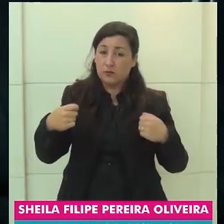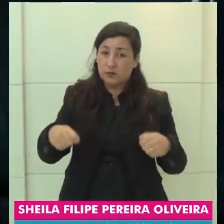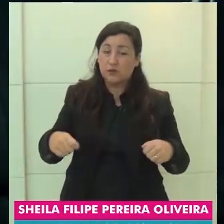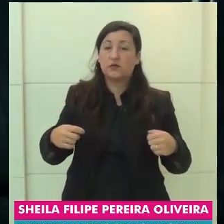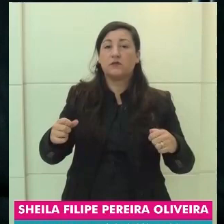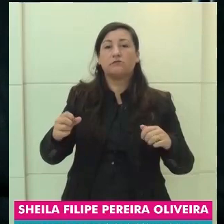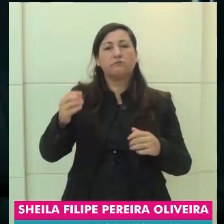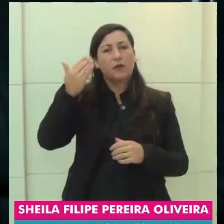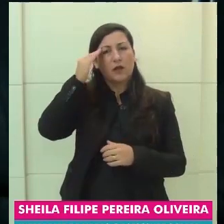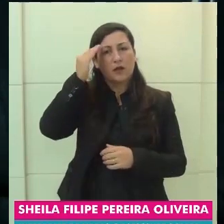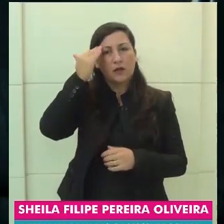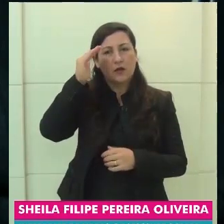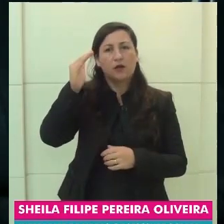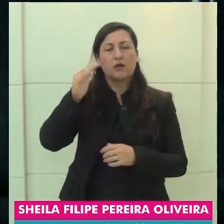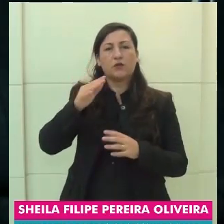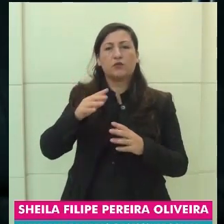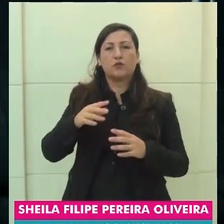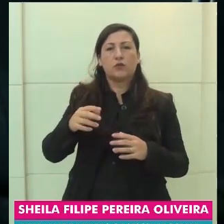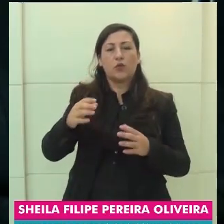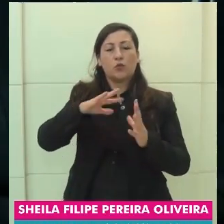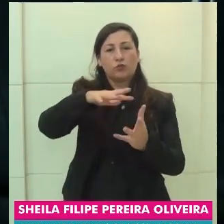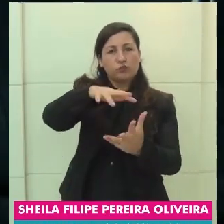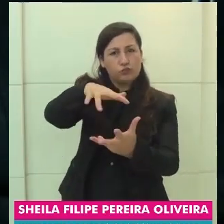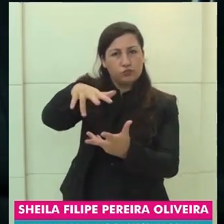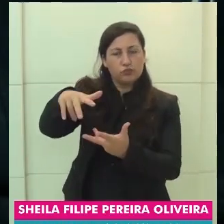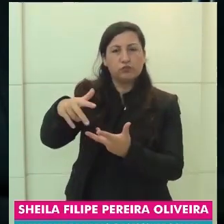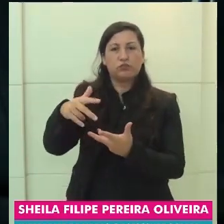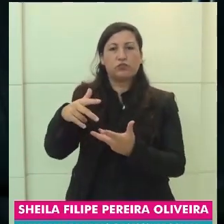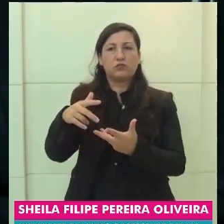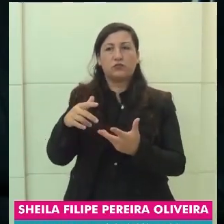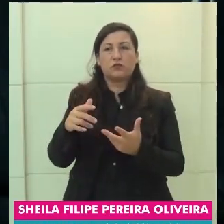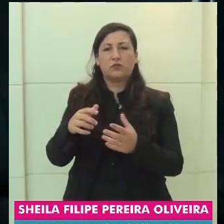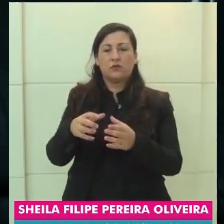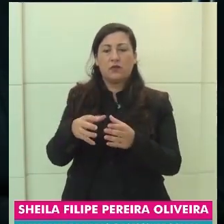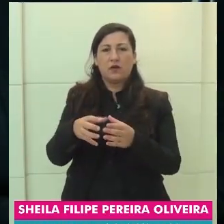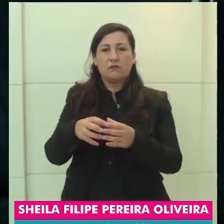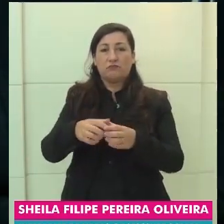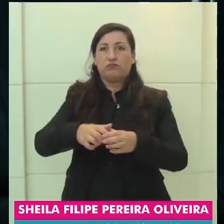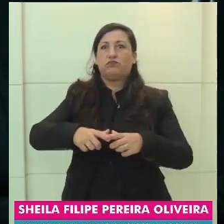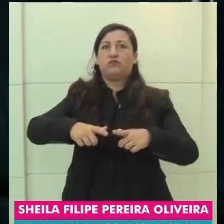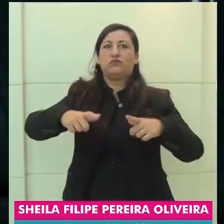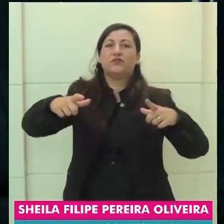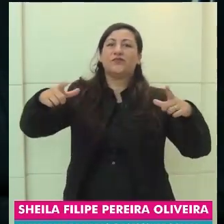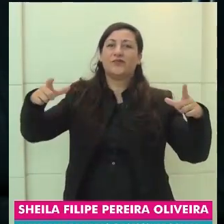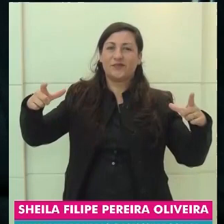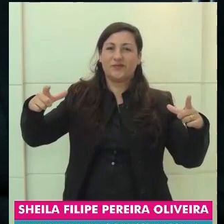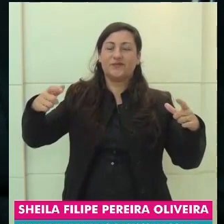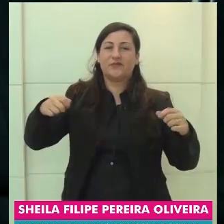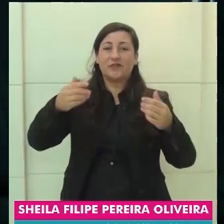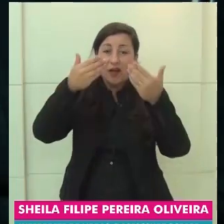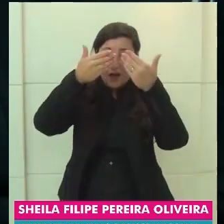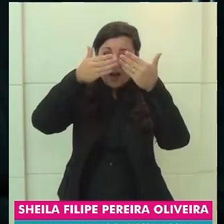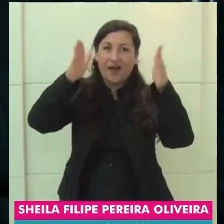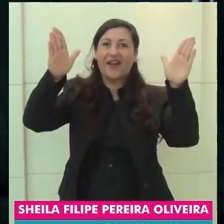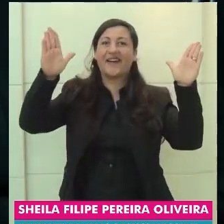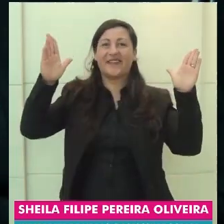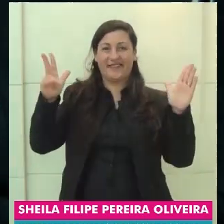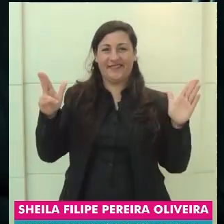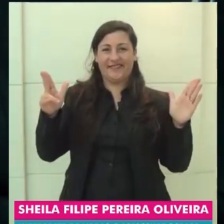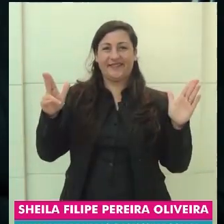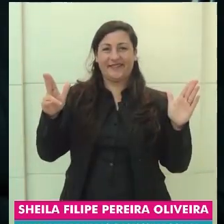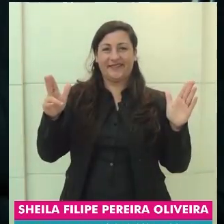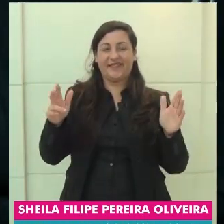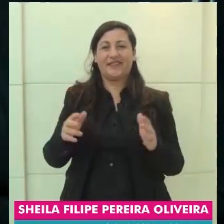a gente precisa entender que o mundo não é isso aqui, ele é muito amplo. Tá? Então, também não é só a